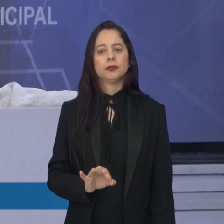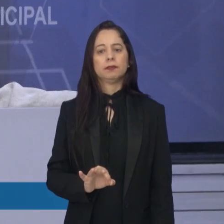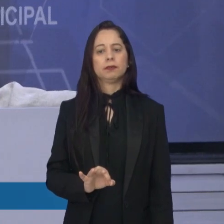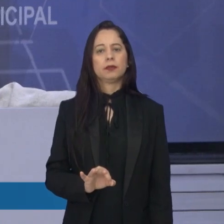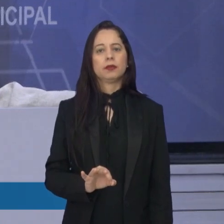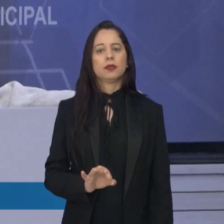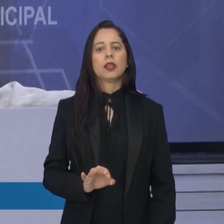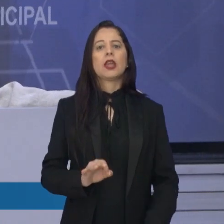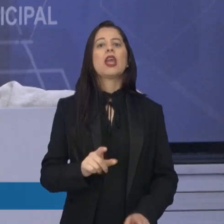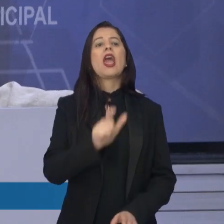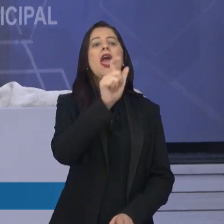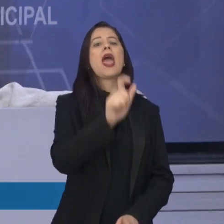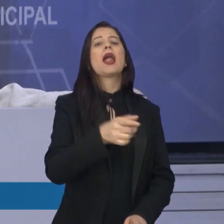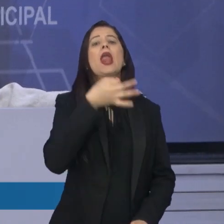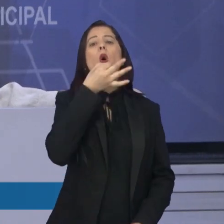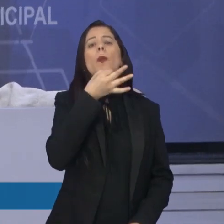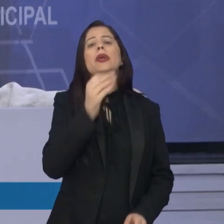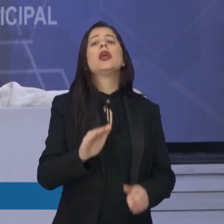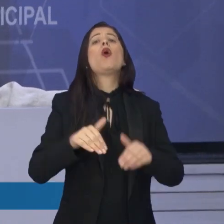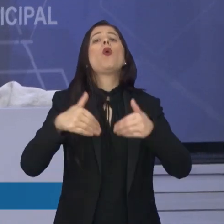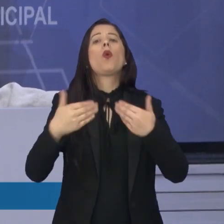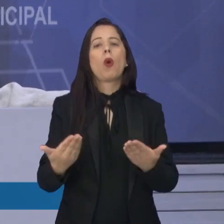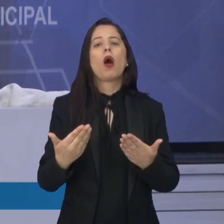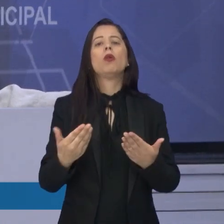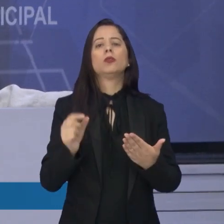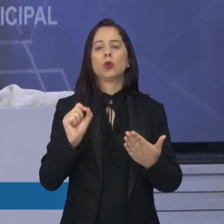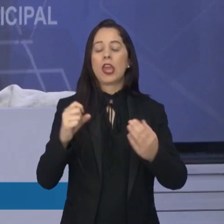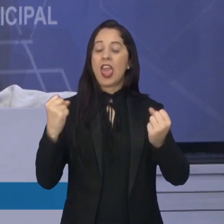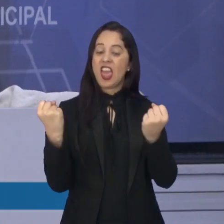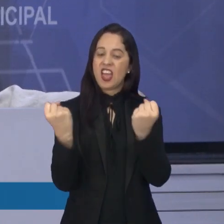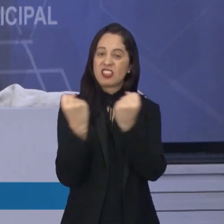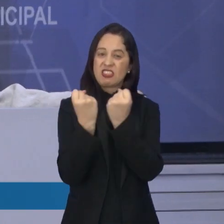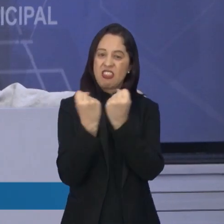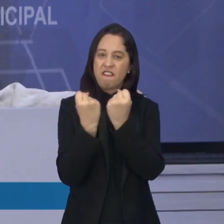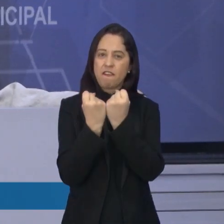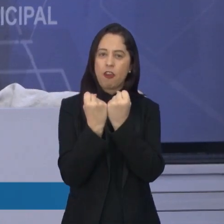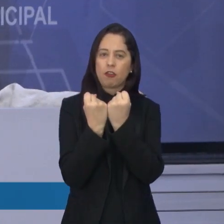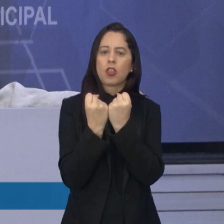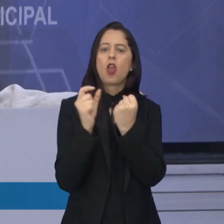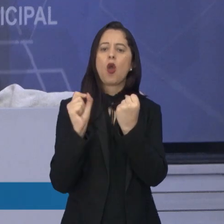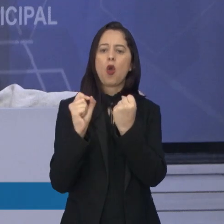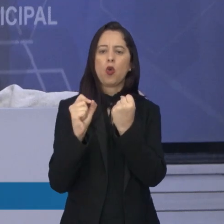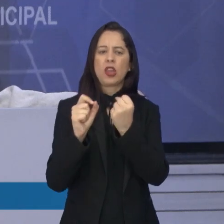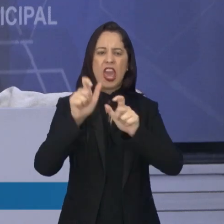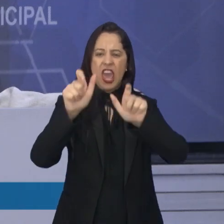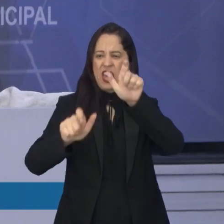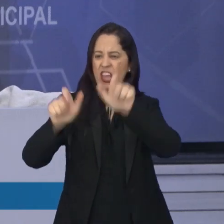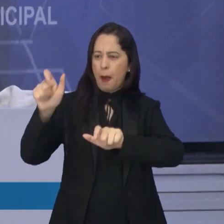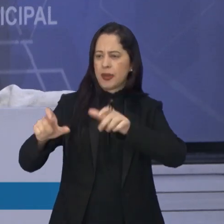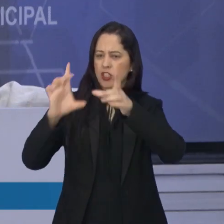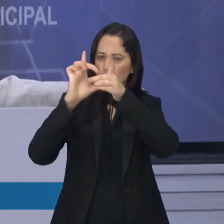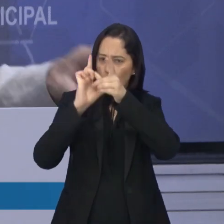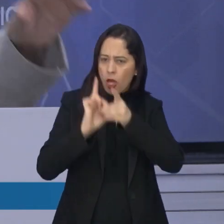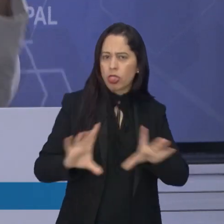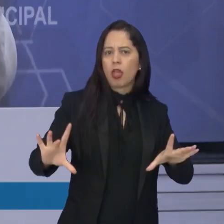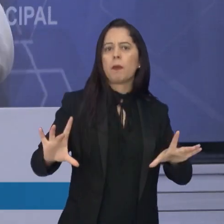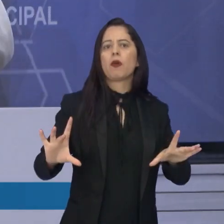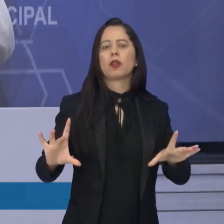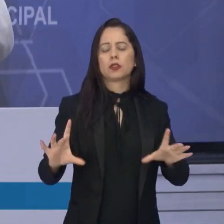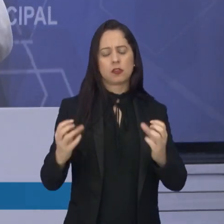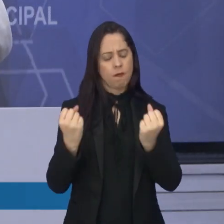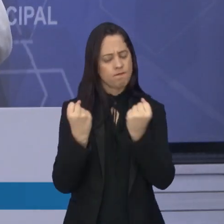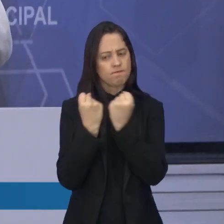esse que o sindicato defende, que todas as pessoas alinhadas em defesa da democracia defendem,